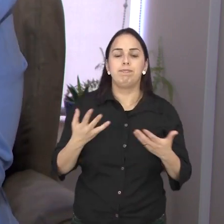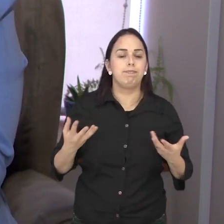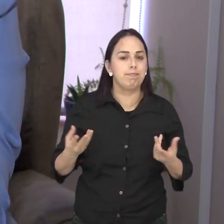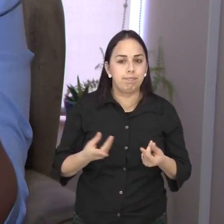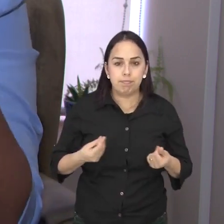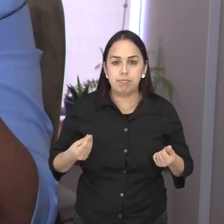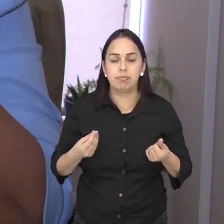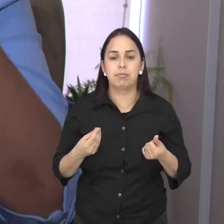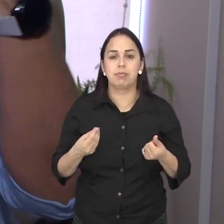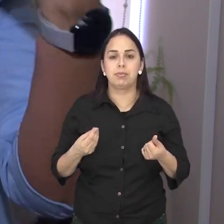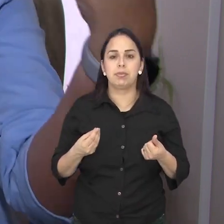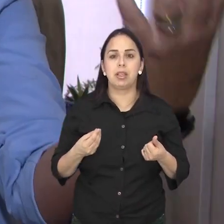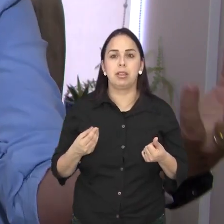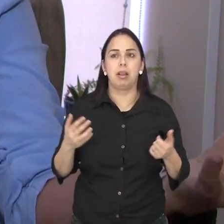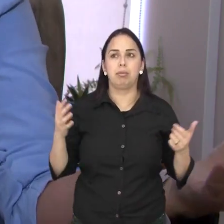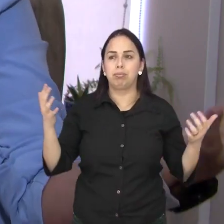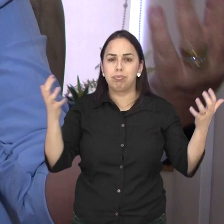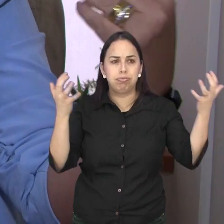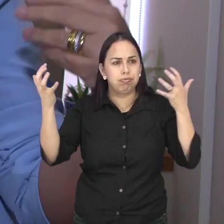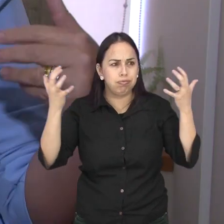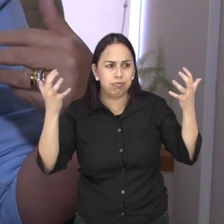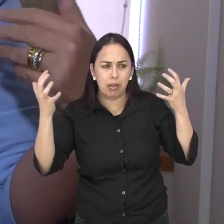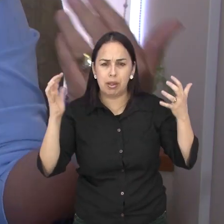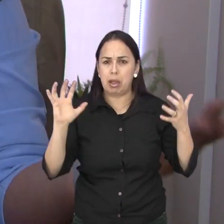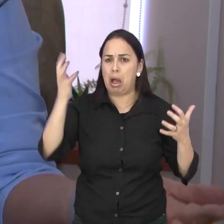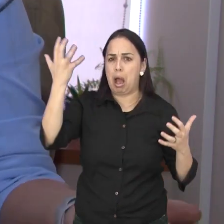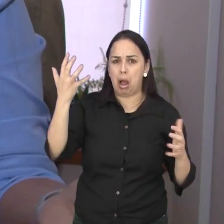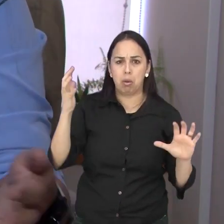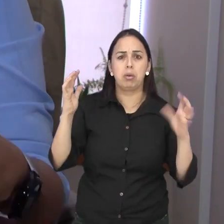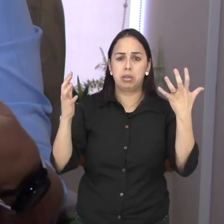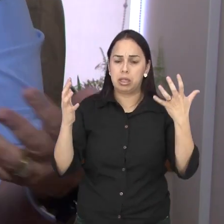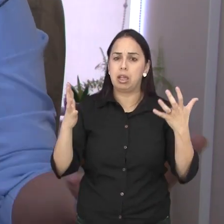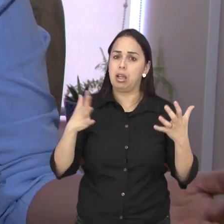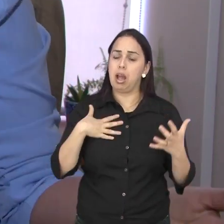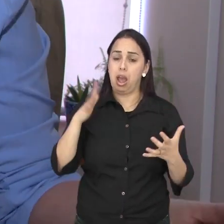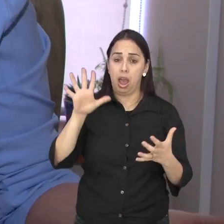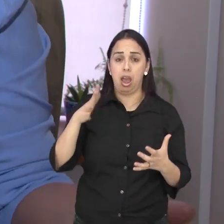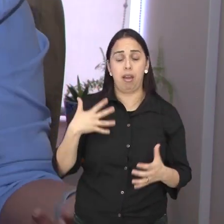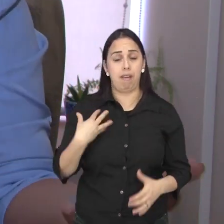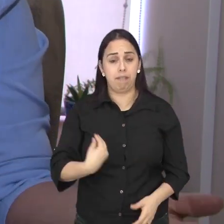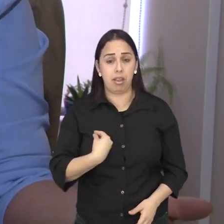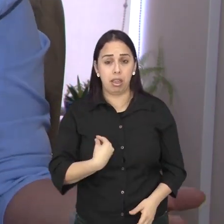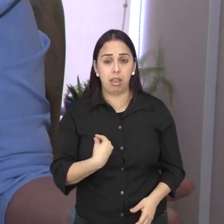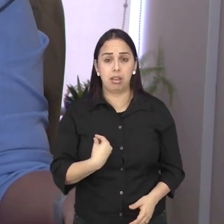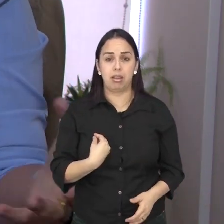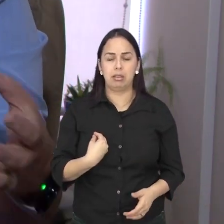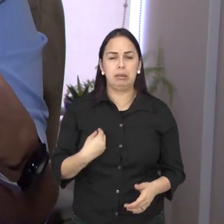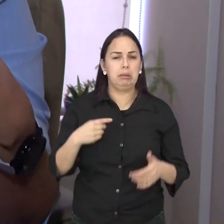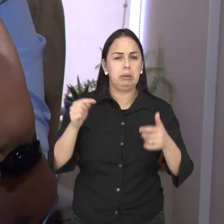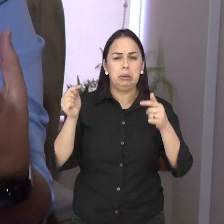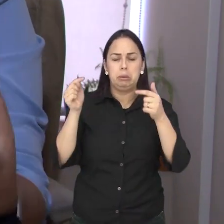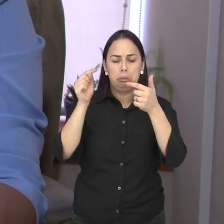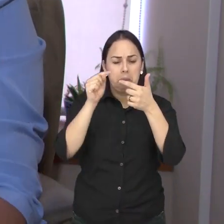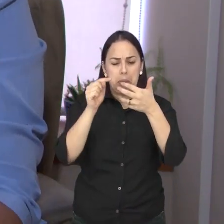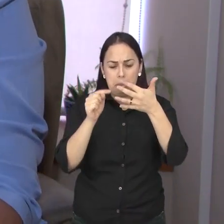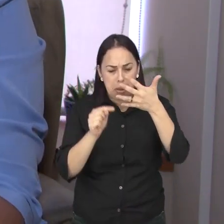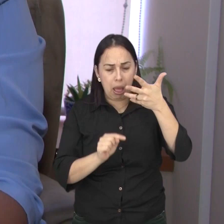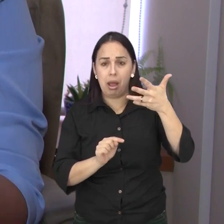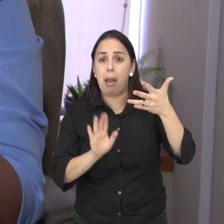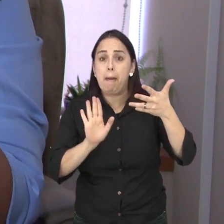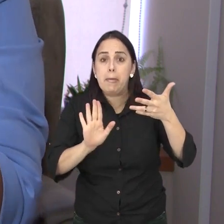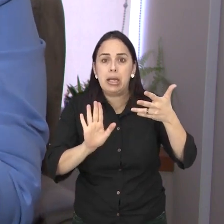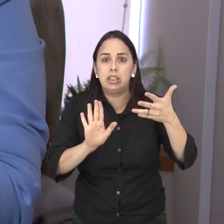causas orgânicas, pelas questões do ambiente situacional, o mundo que você vive, né, que é o social. Então, é uma